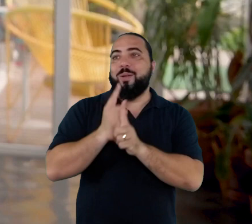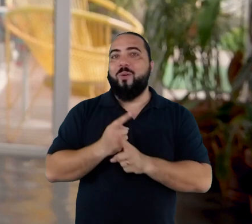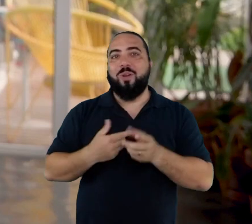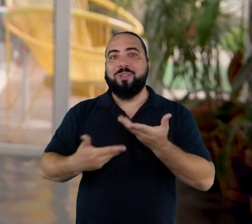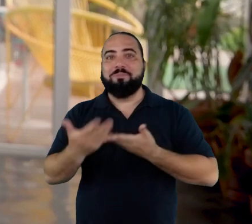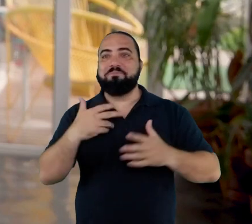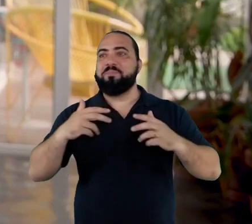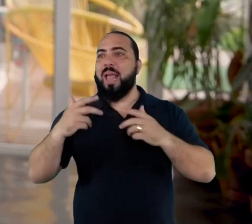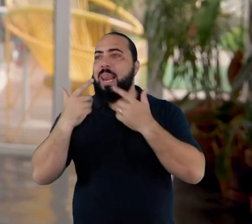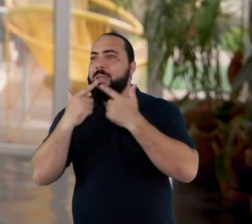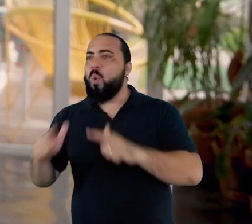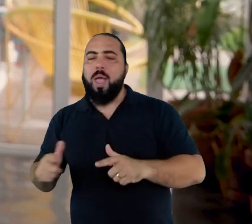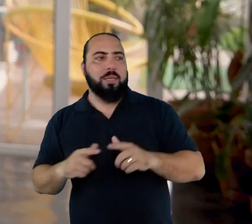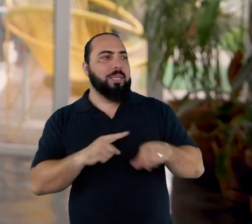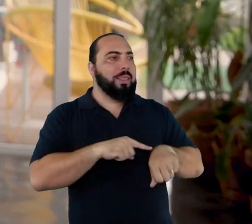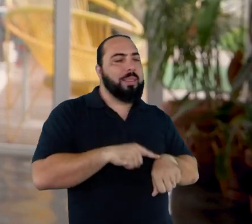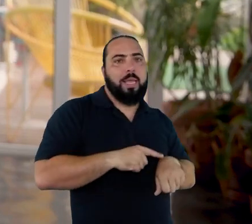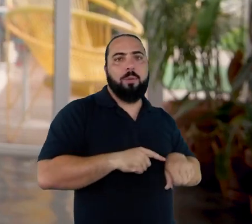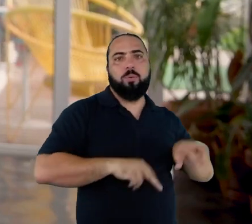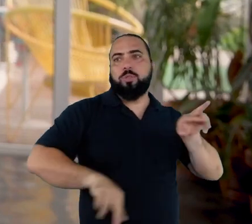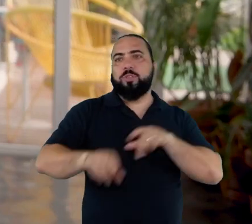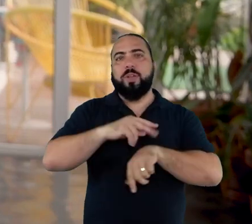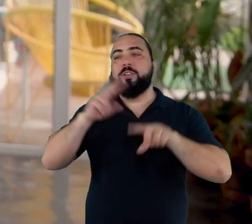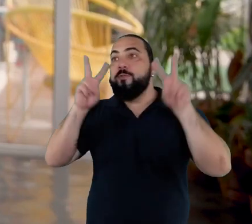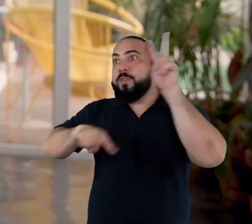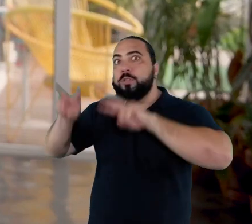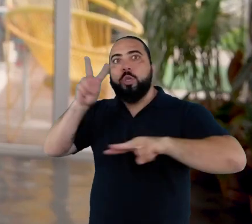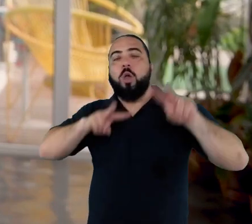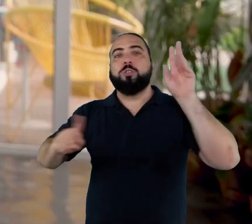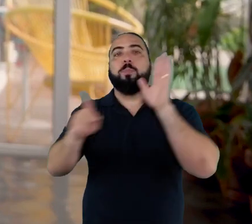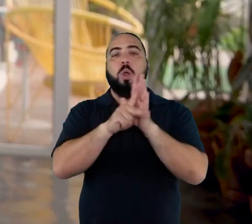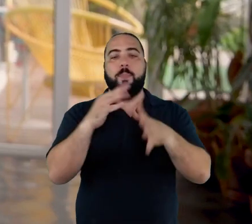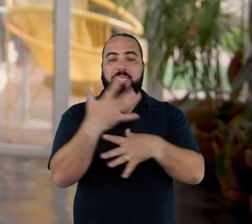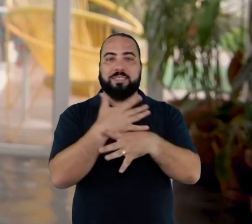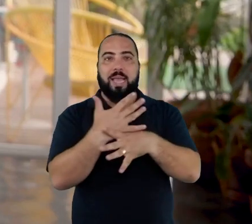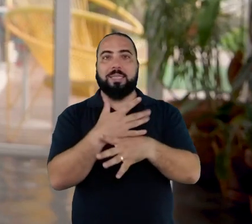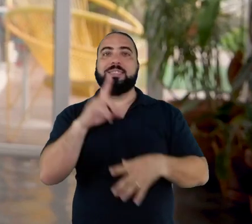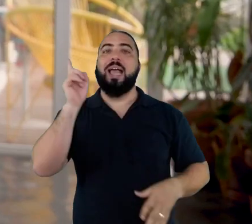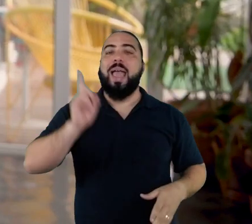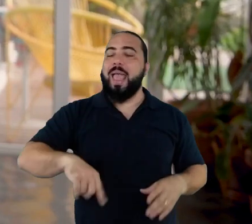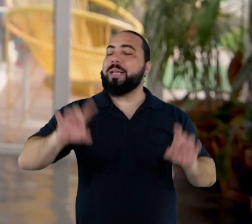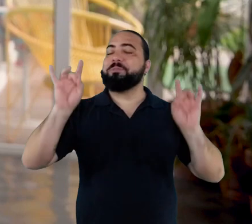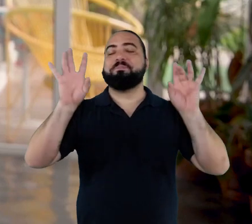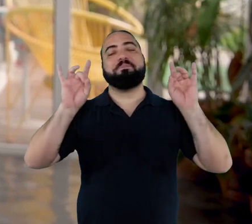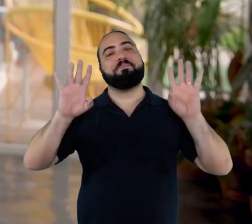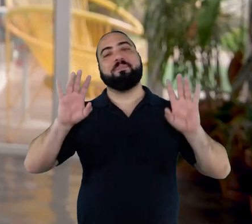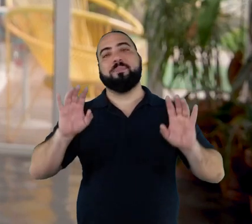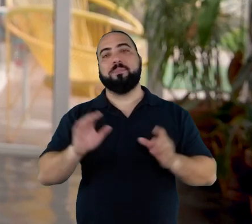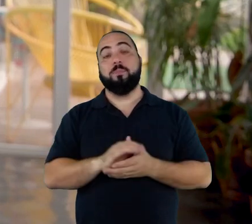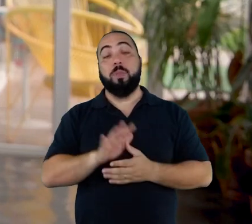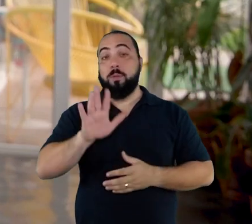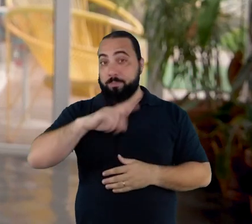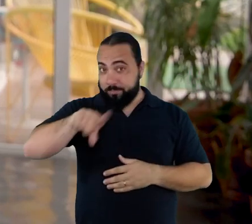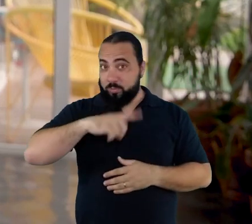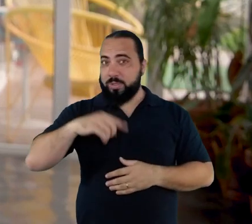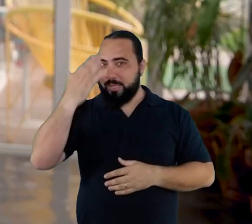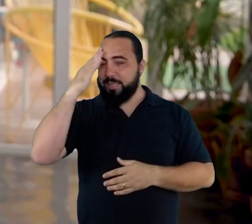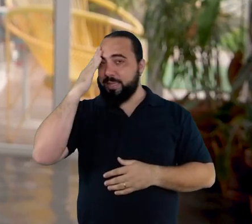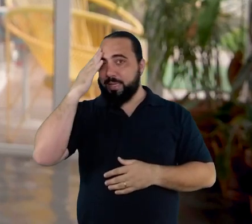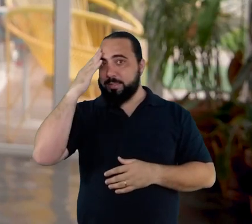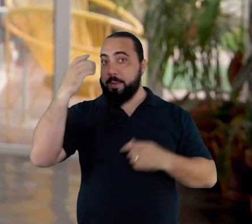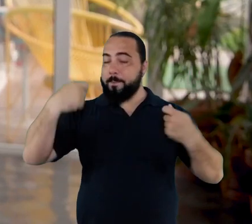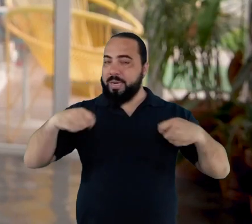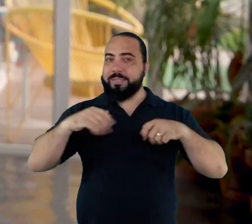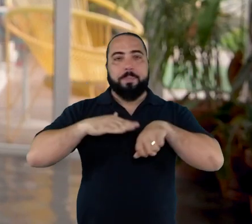diferentes linguagens, diferentes tempos, diferentes visões de cidade, foi super especial. Mas a gente entende que a